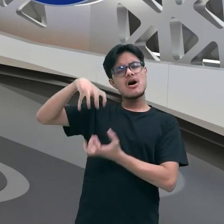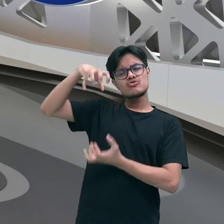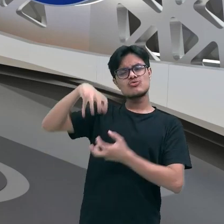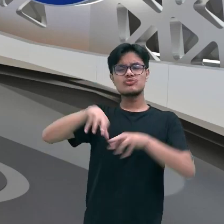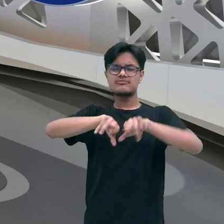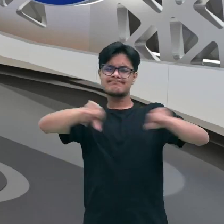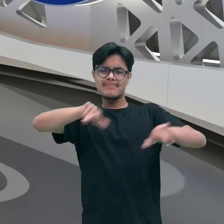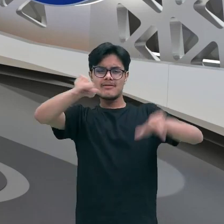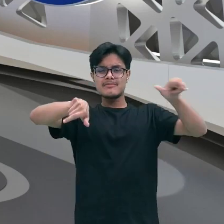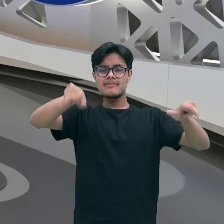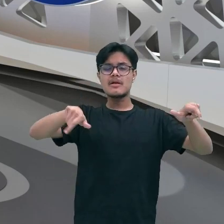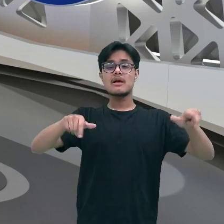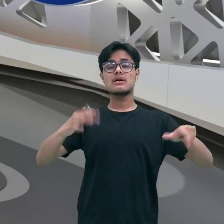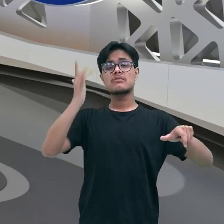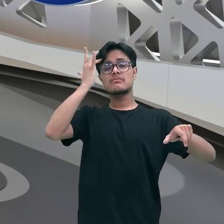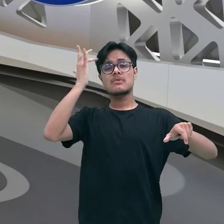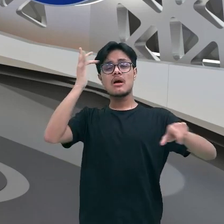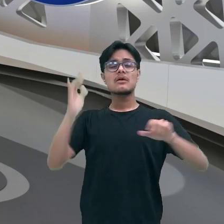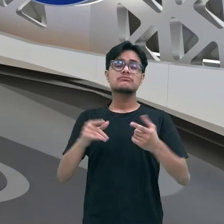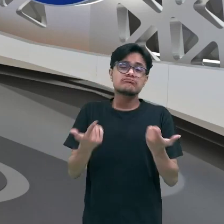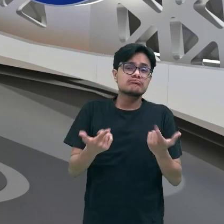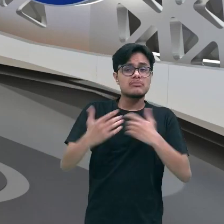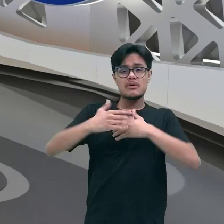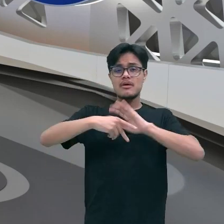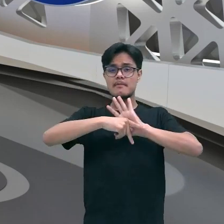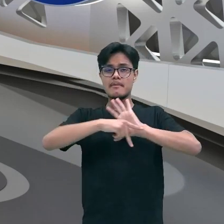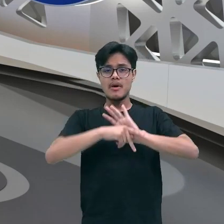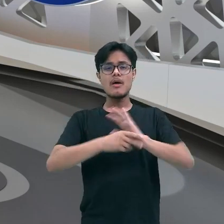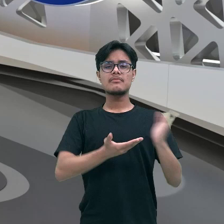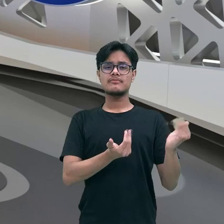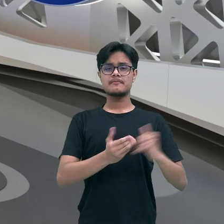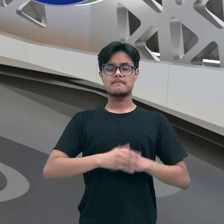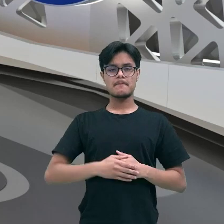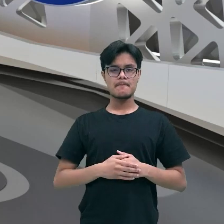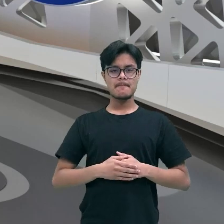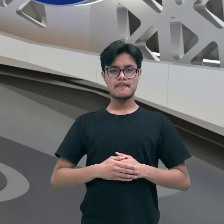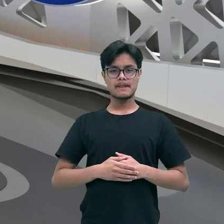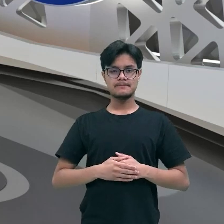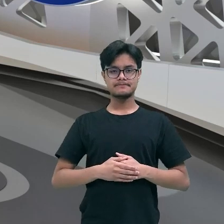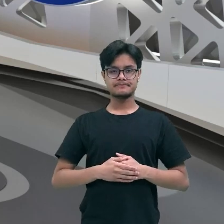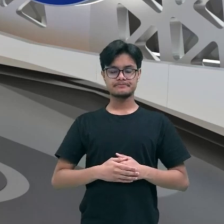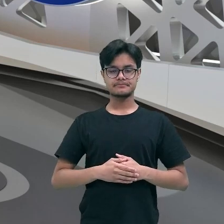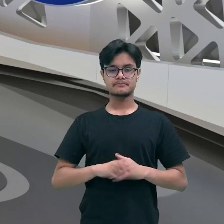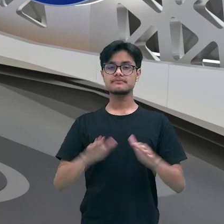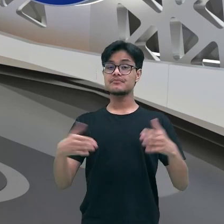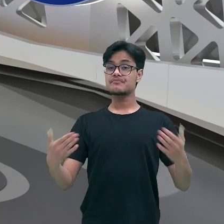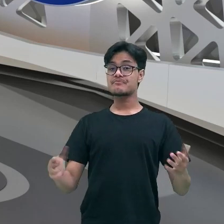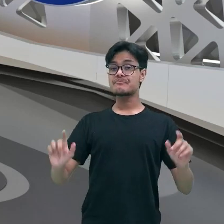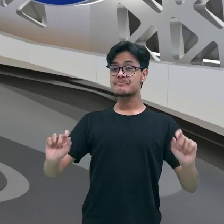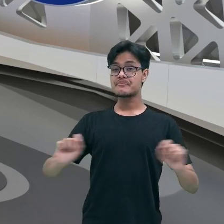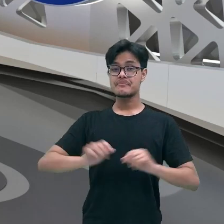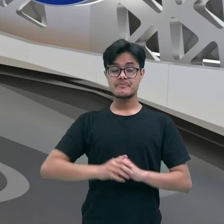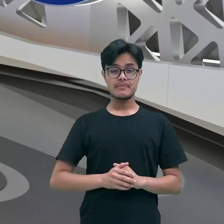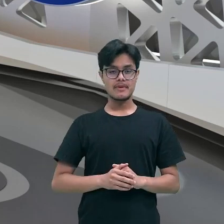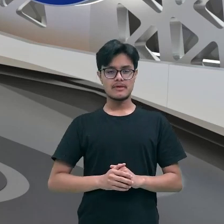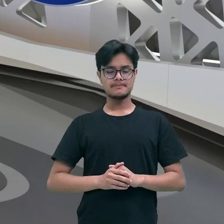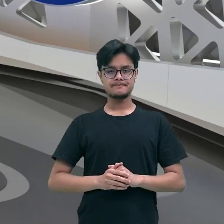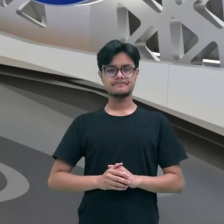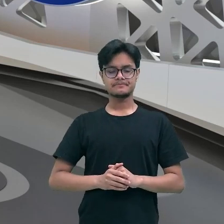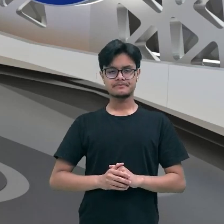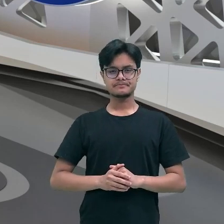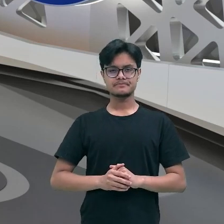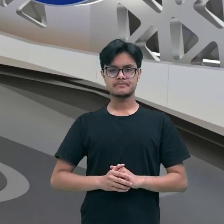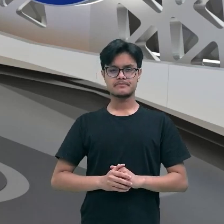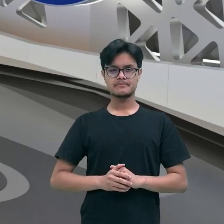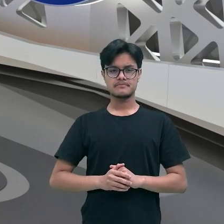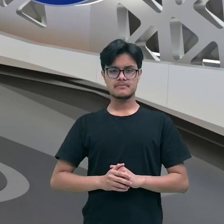ampla, a sua própria maneira. E, nesse processo, vai encontrar identificações. Inclusive, é engraçado a gente ver a